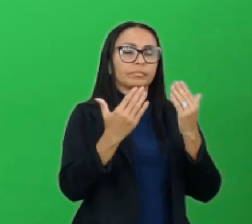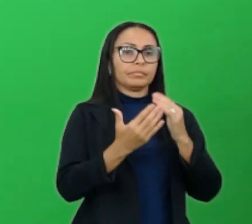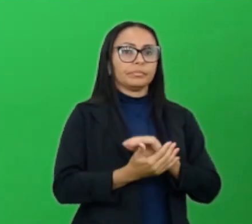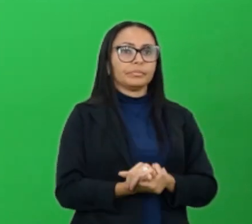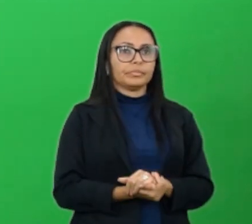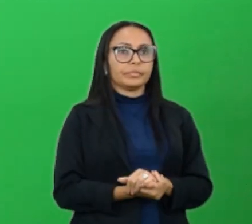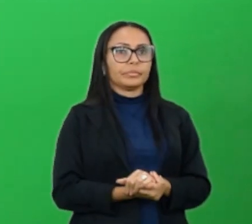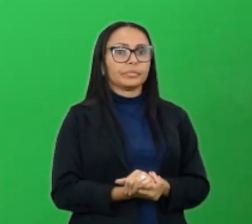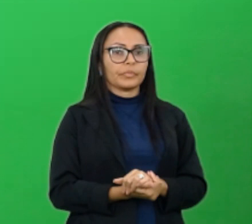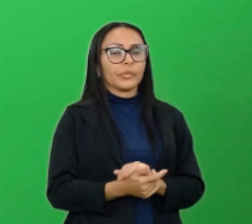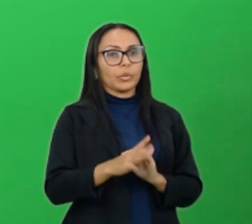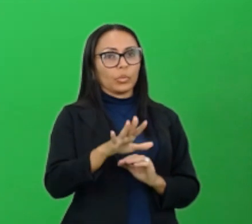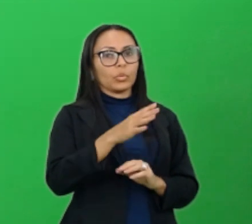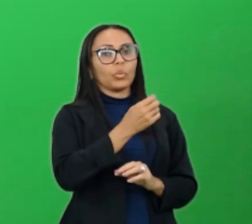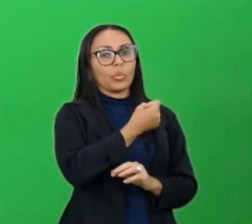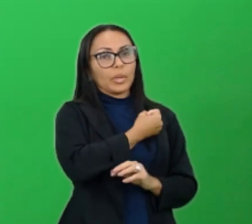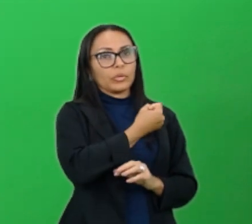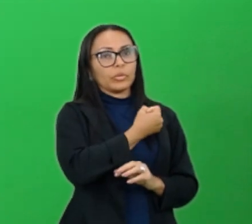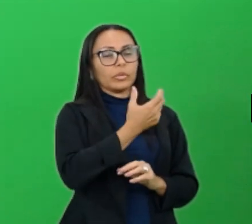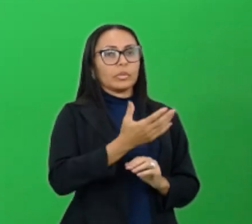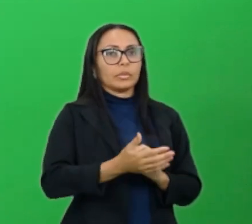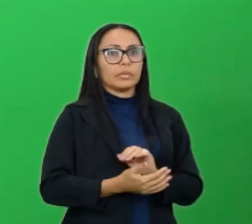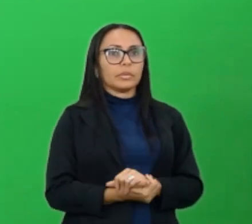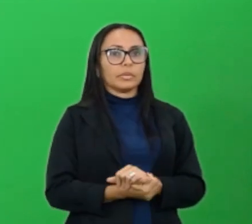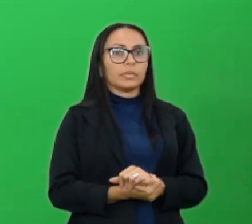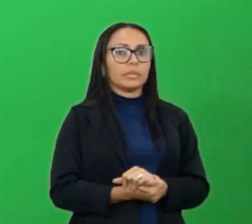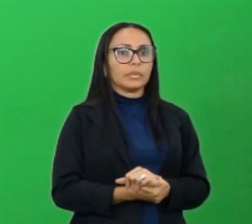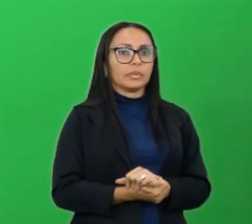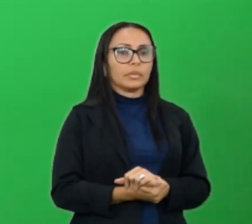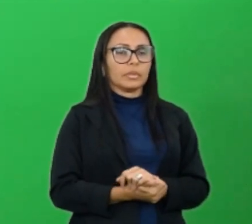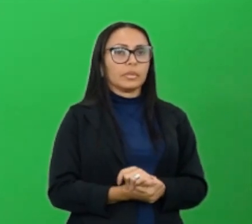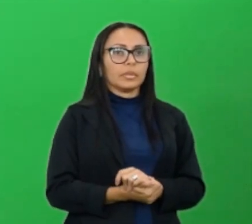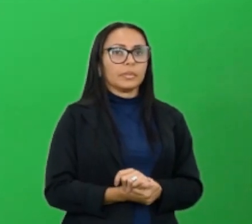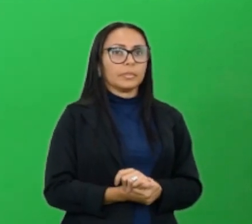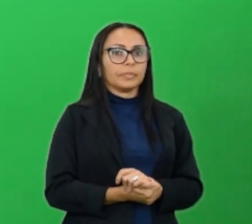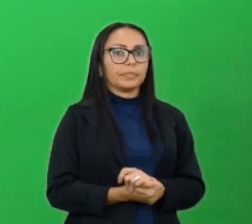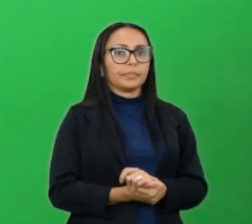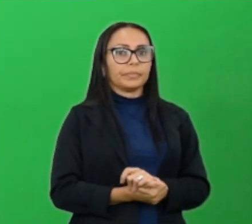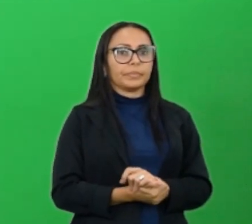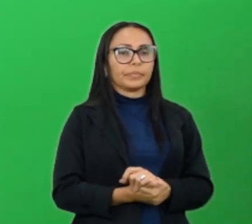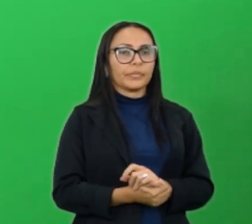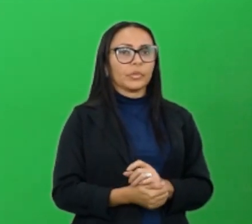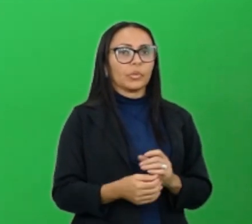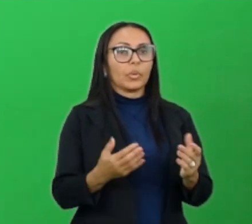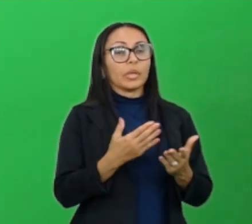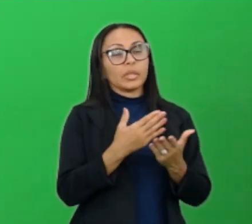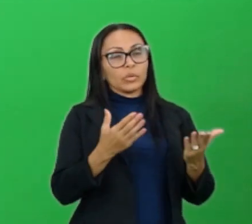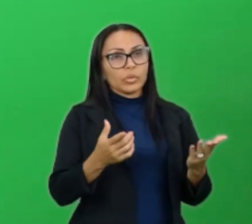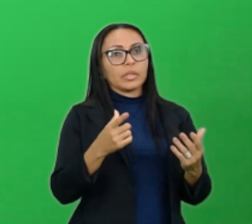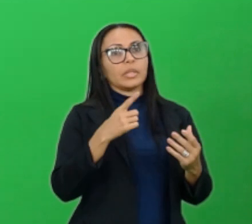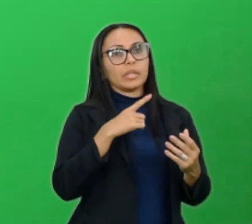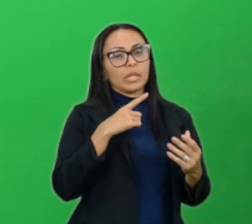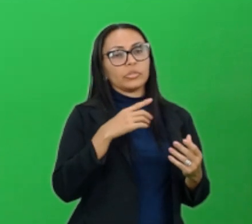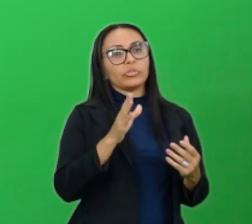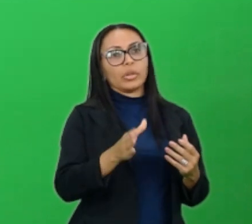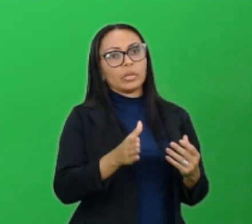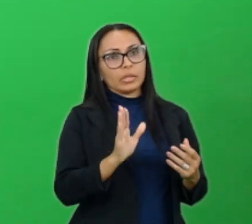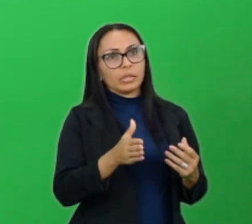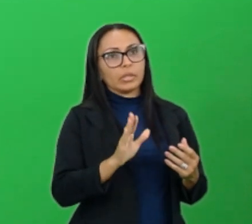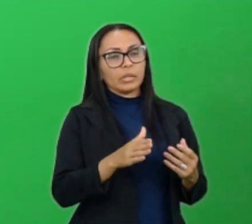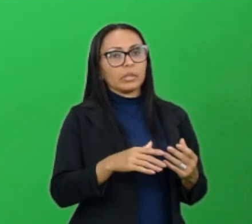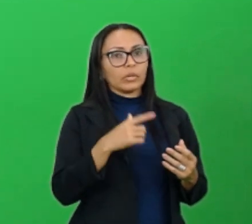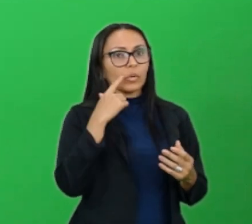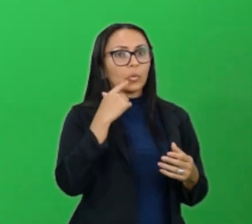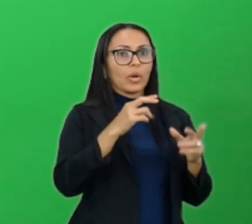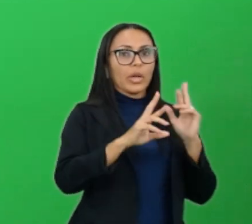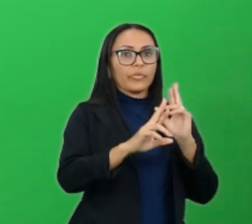números, ou talvez o indicador nem seja numérico, mas com aquilo que se tem, aquilo que já se tem como referência. E aí